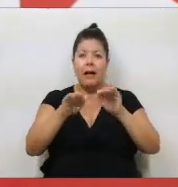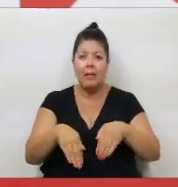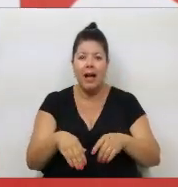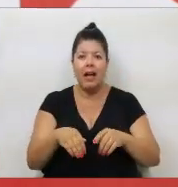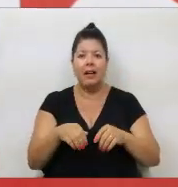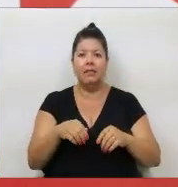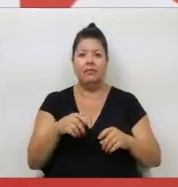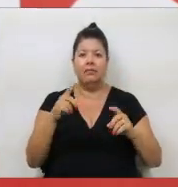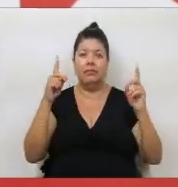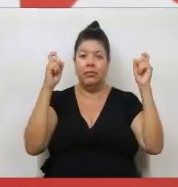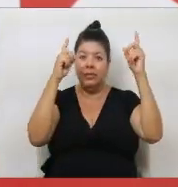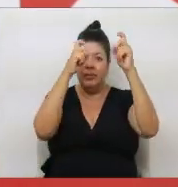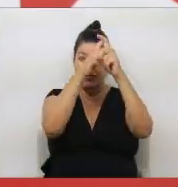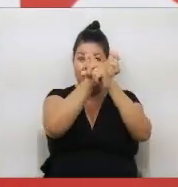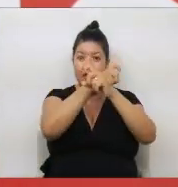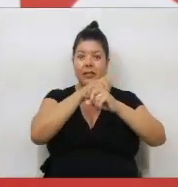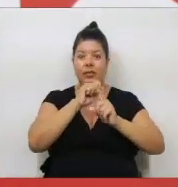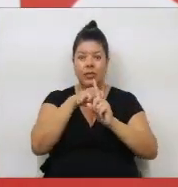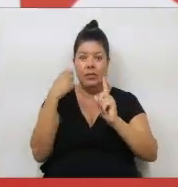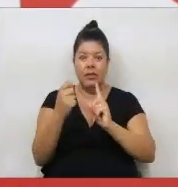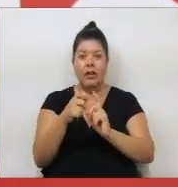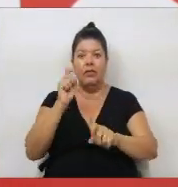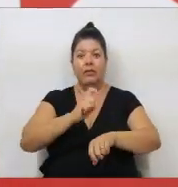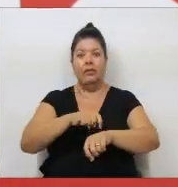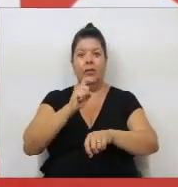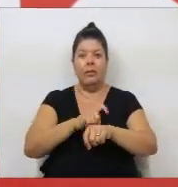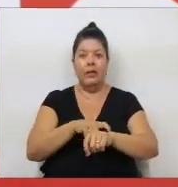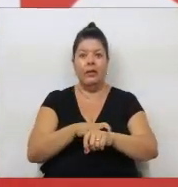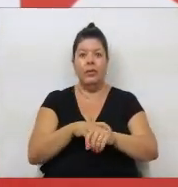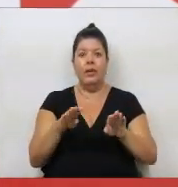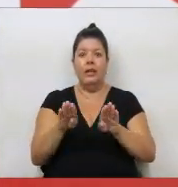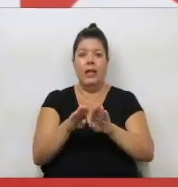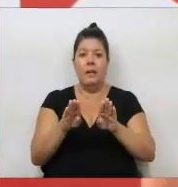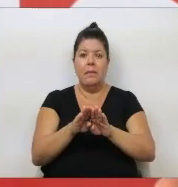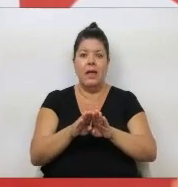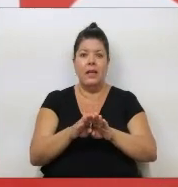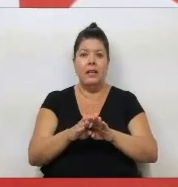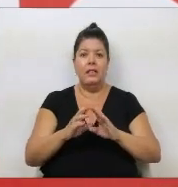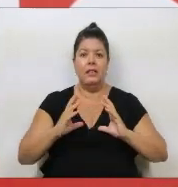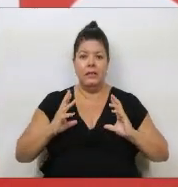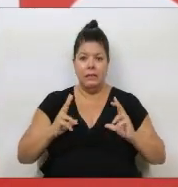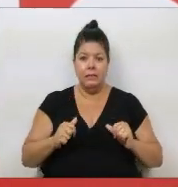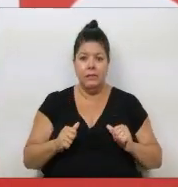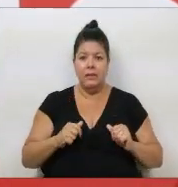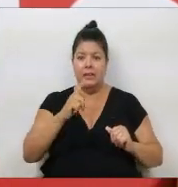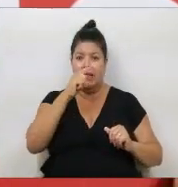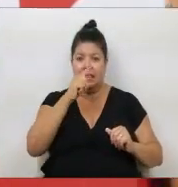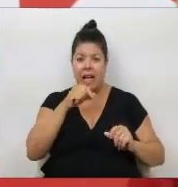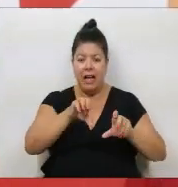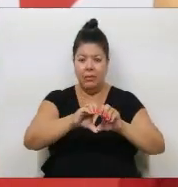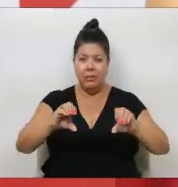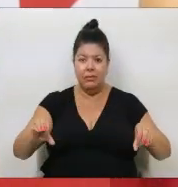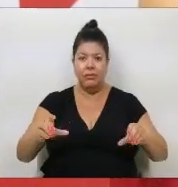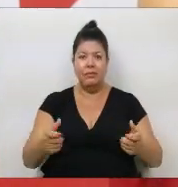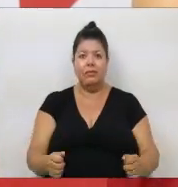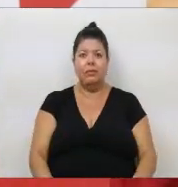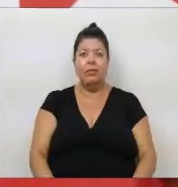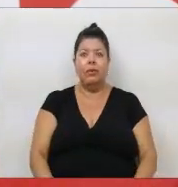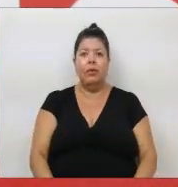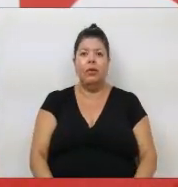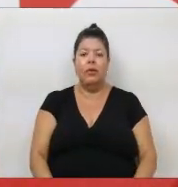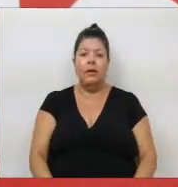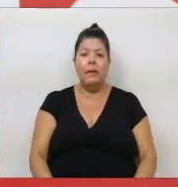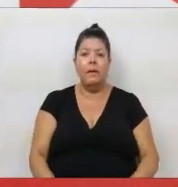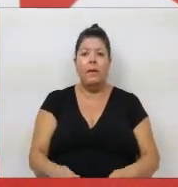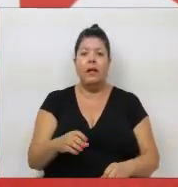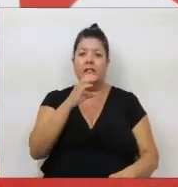social, a crise econômica e a crise sanitária. E ainda estamos enfrentando, haja visto o último exemplo aí dos